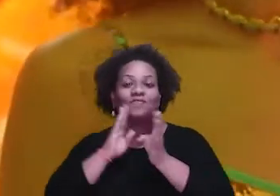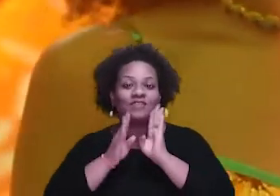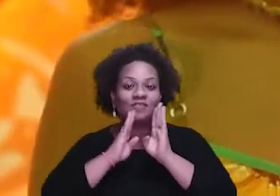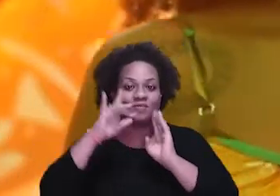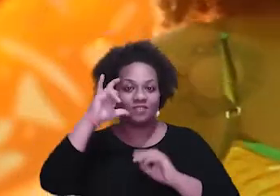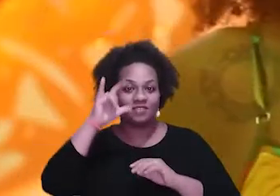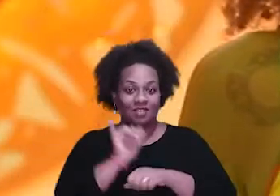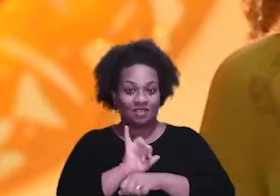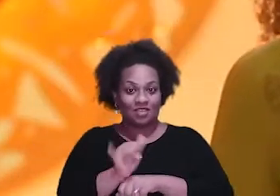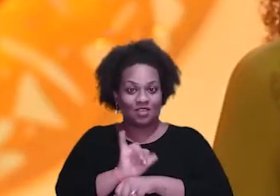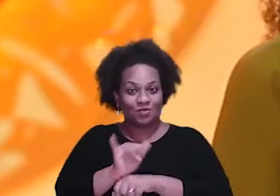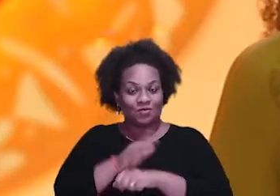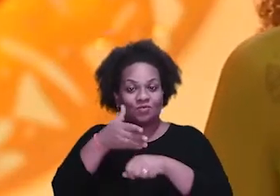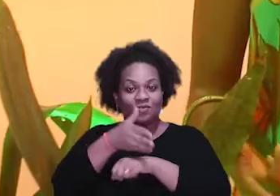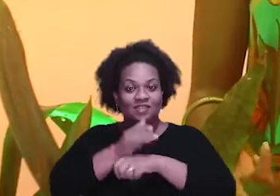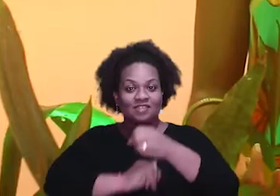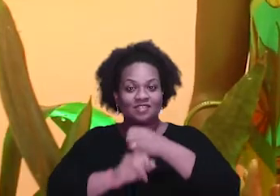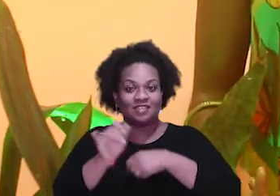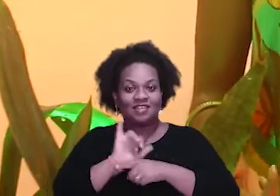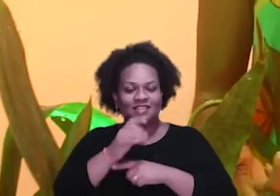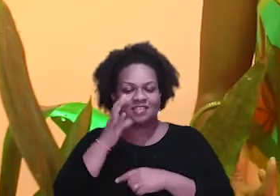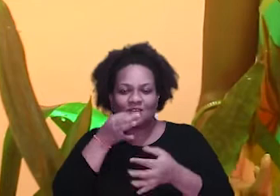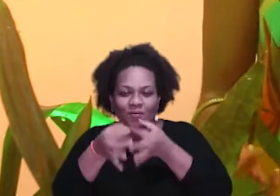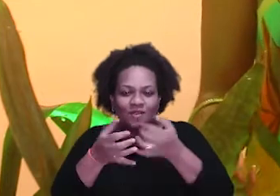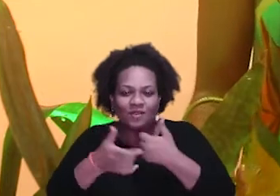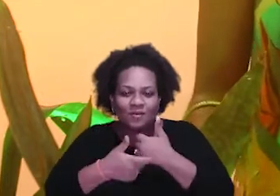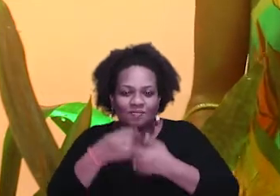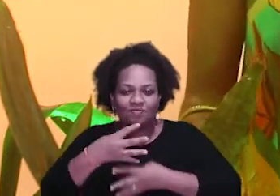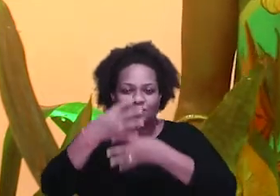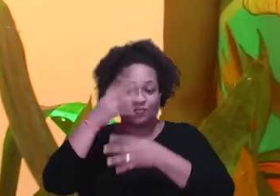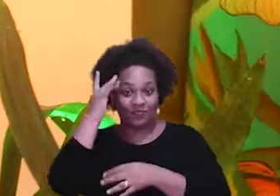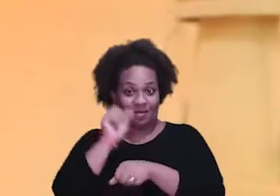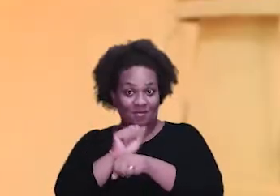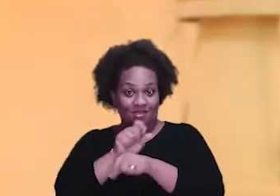No Facebook, no Instagram e no YouTube. Acesse o canal, curta, comenta e